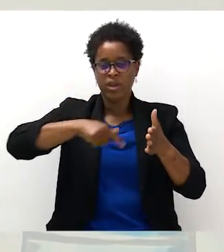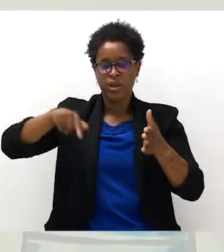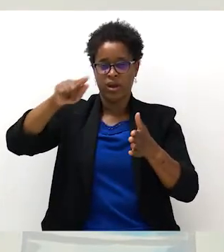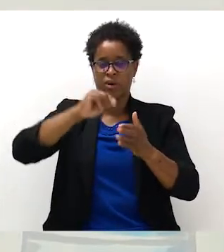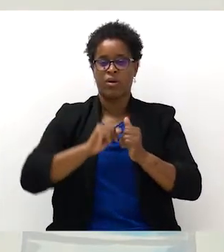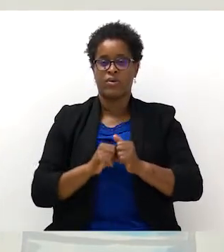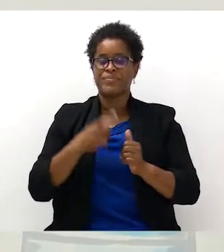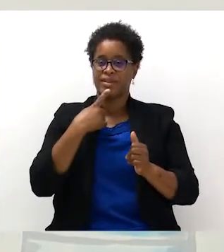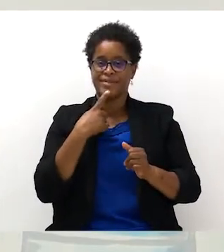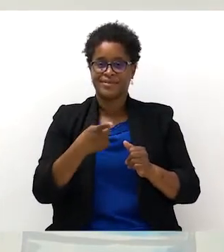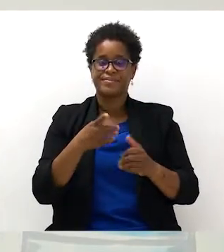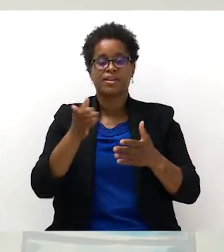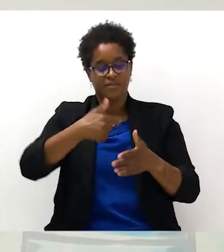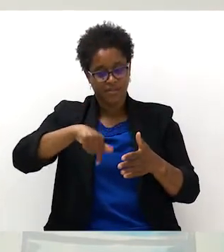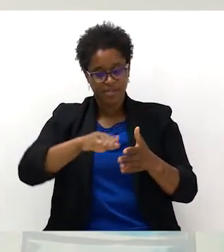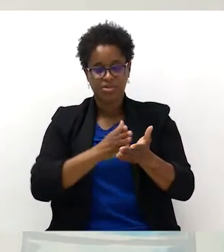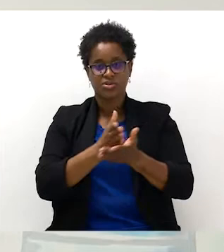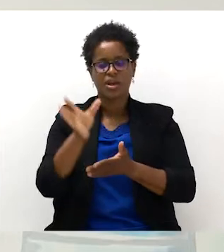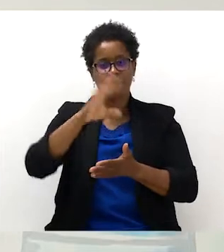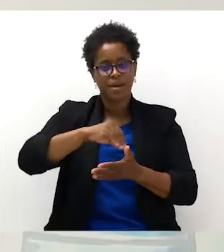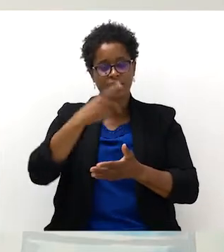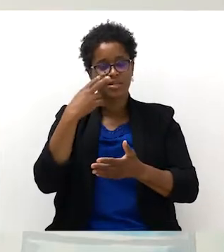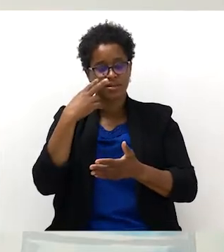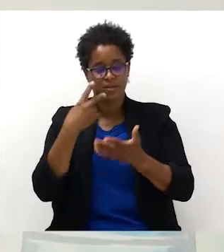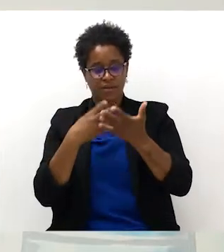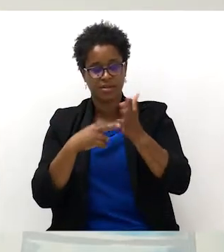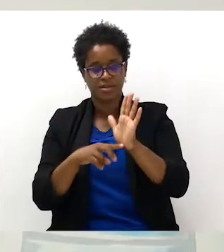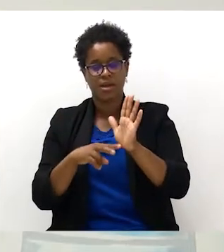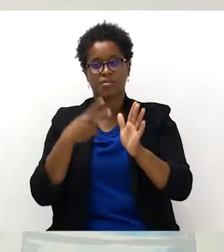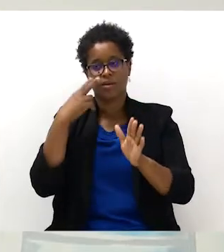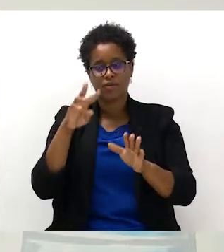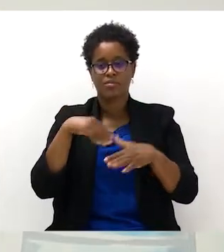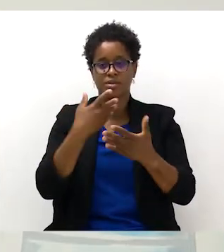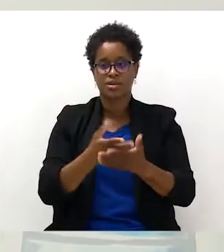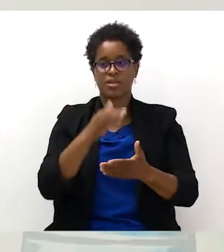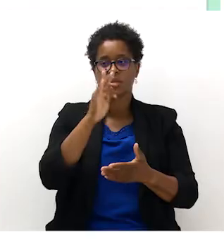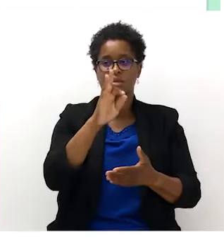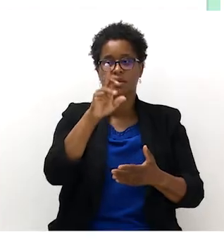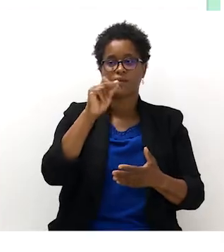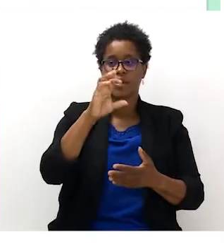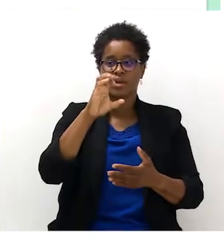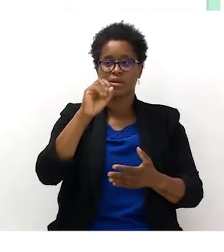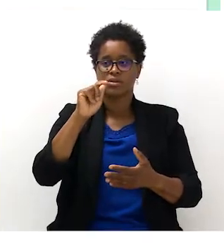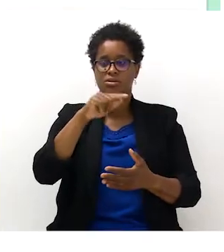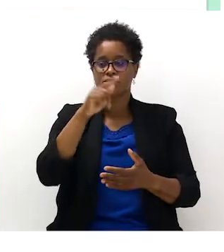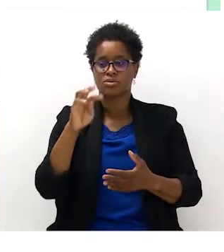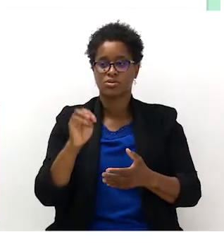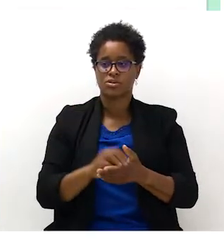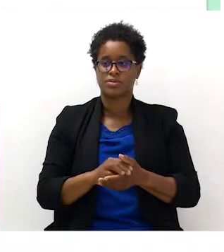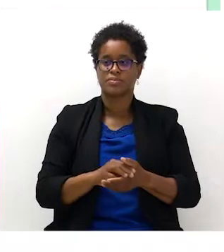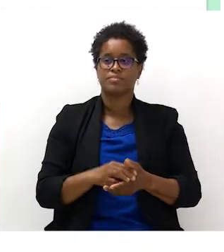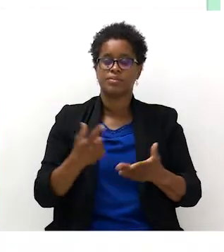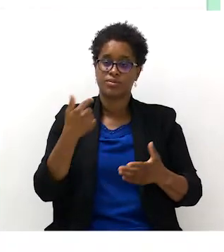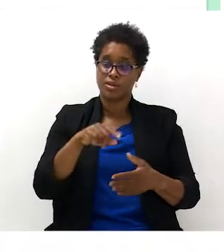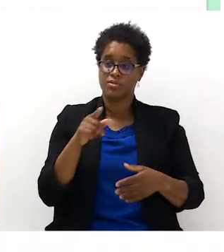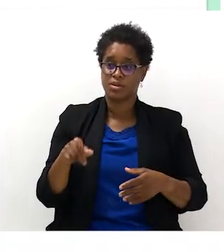certo? Vamos continuar e ver mais exemplos de representação de frações. Bem,